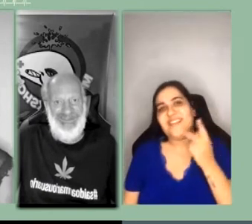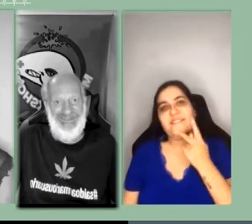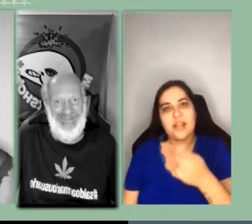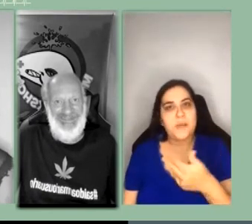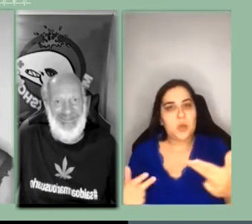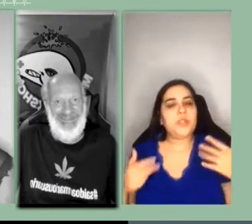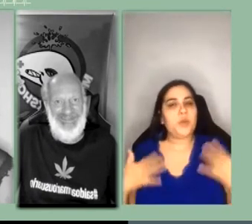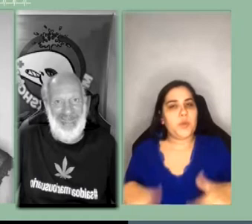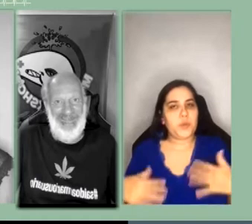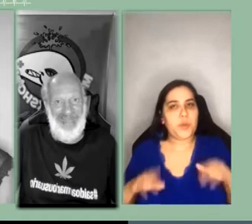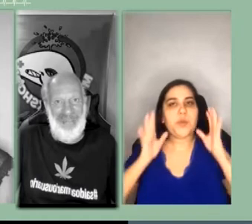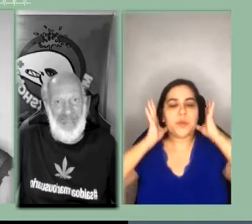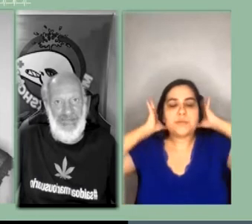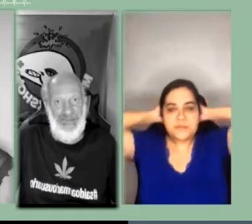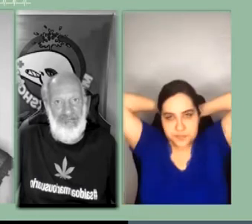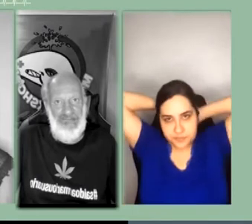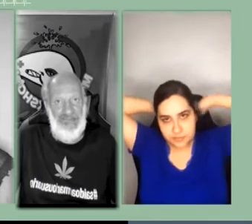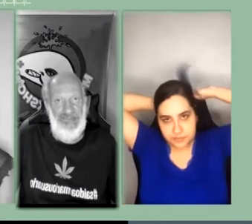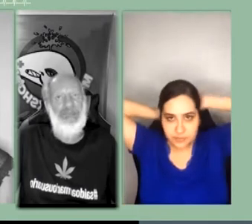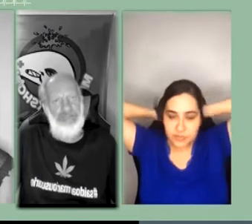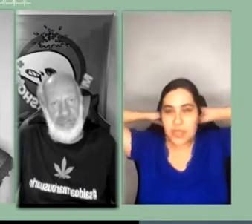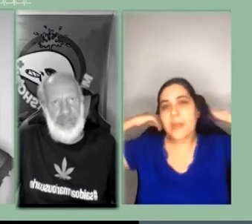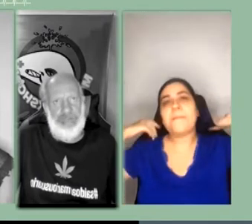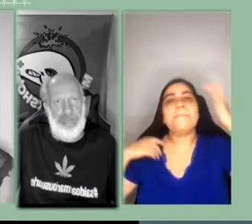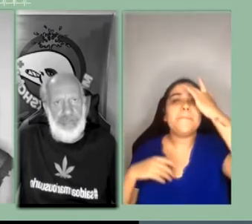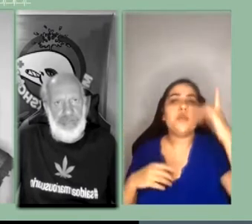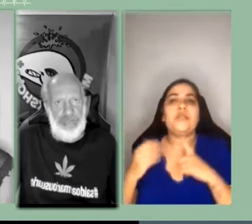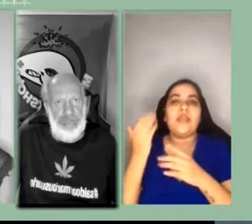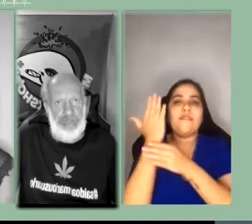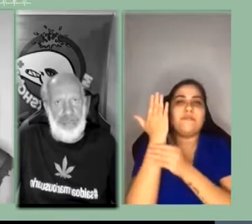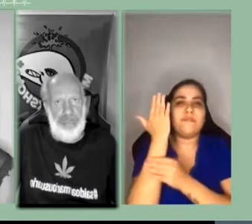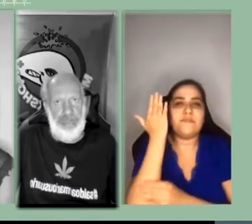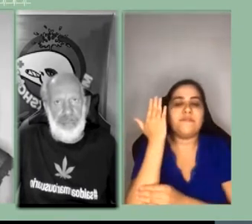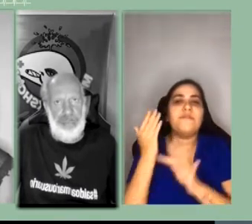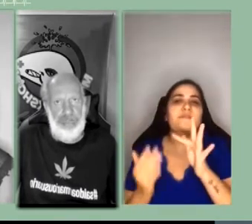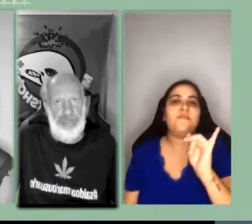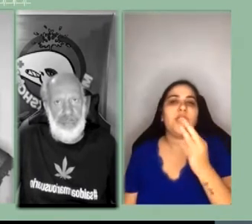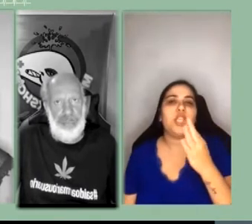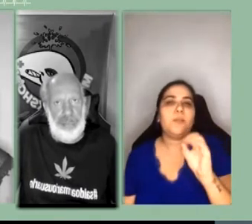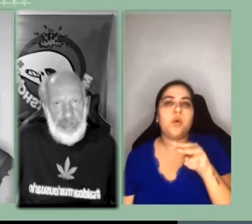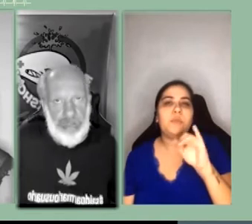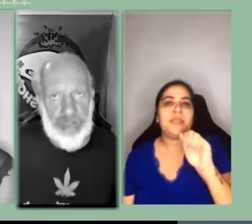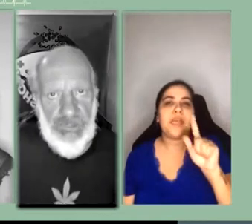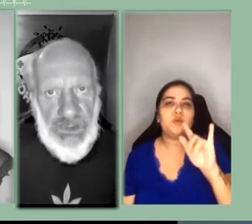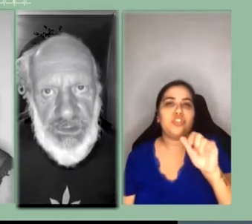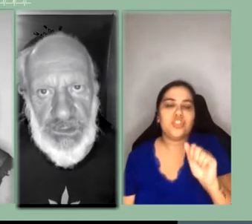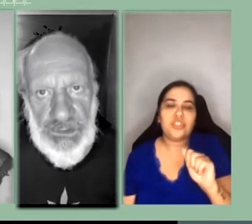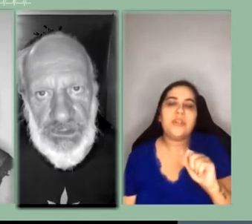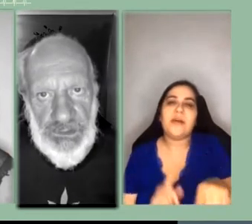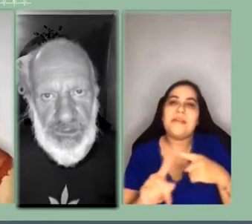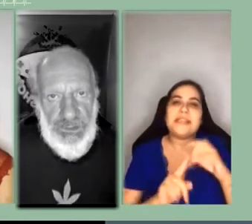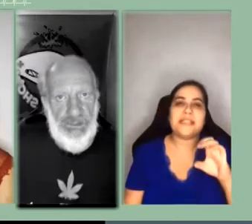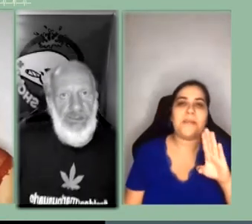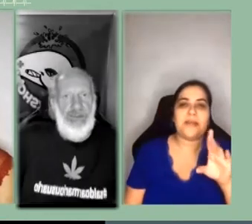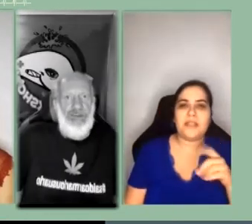propriedade. Fibromialgia e CBD. O que ele deve saber? Eu nem vou colocar a pergunta aqui na tela, porque depois eu não consigo